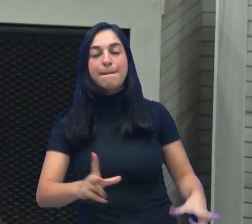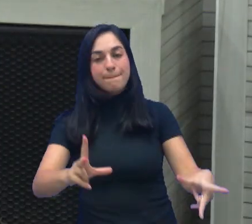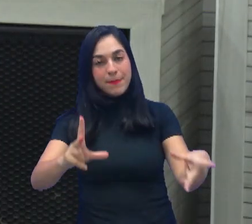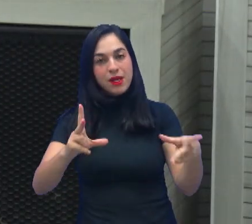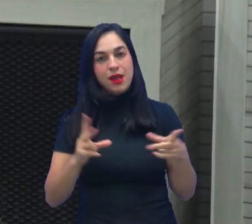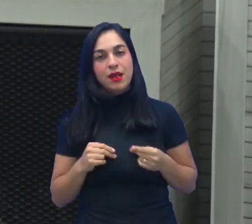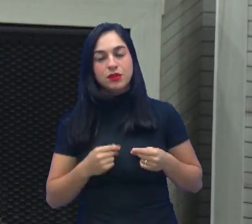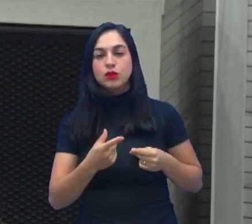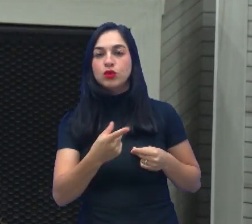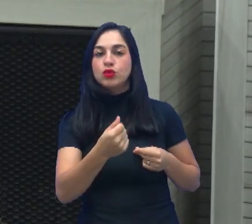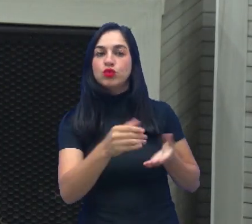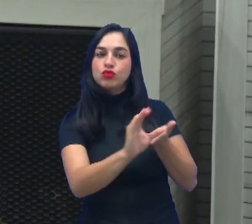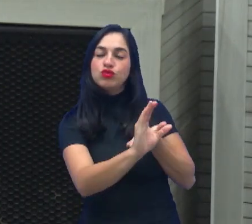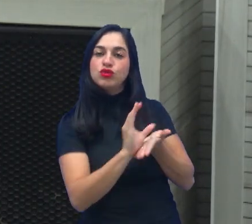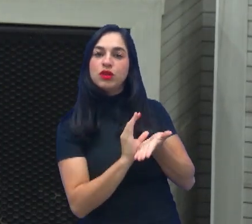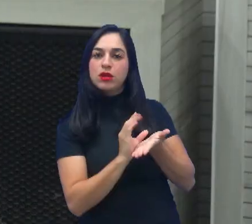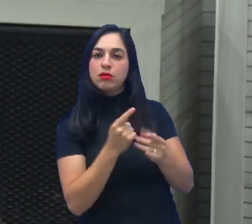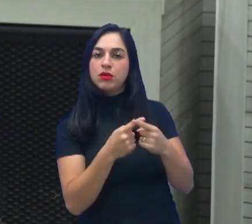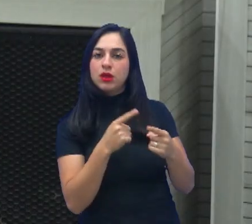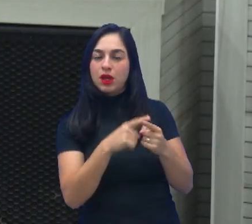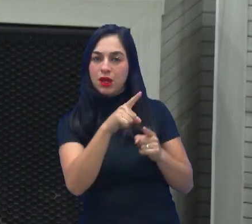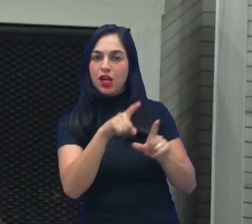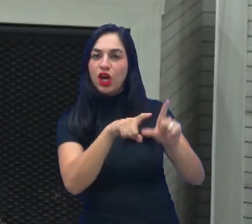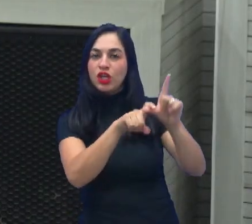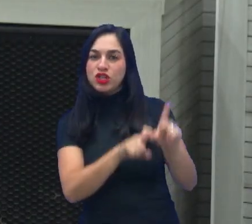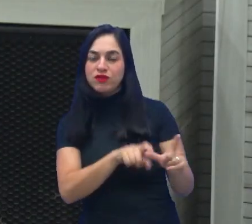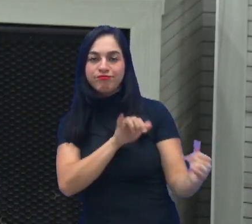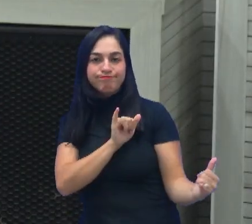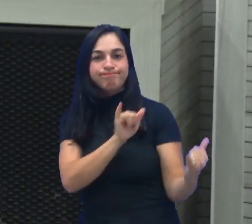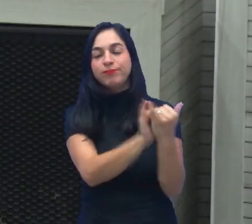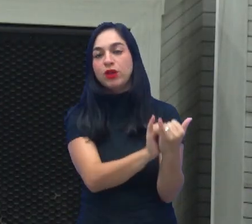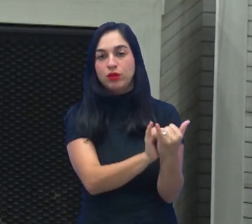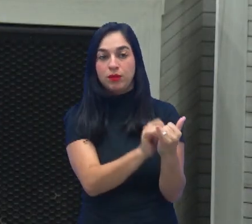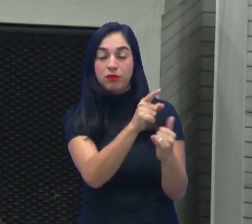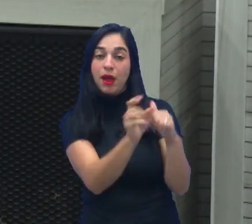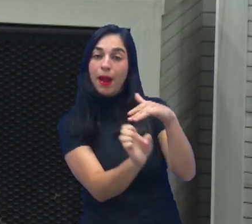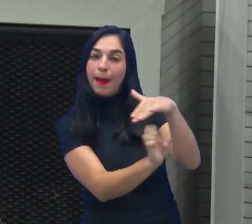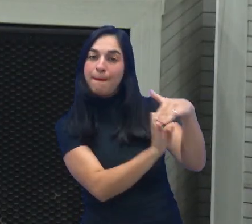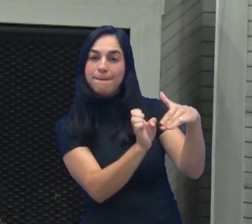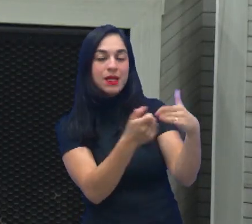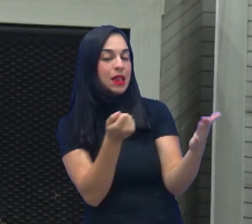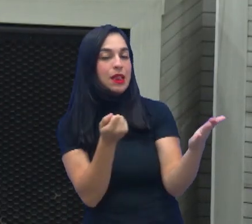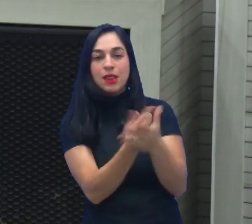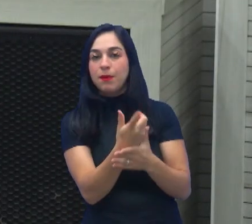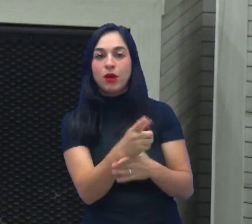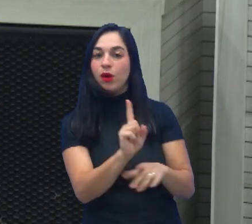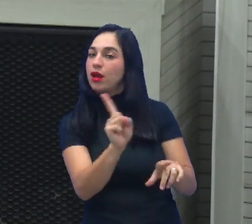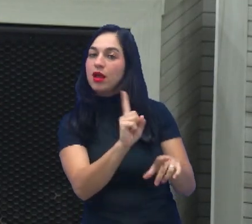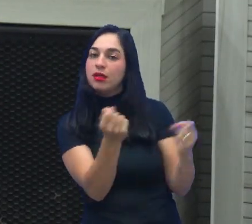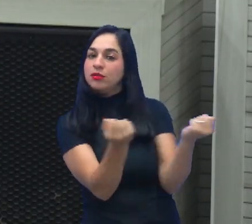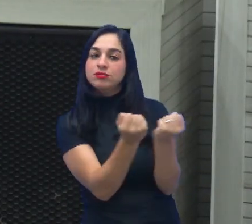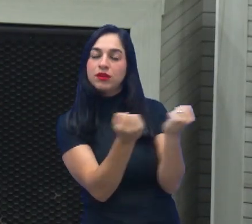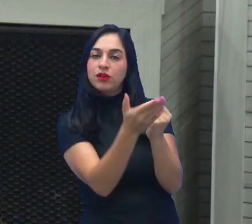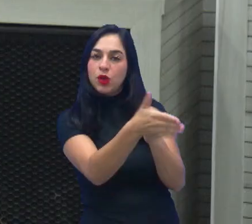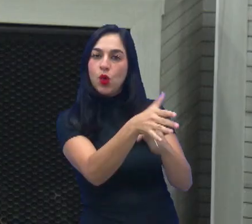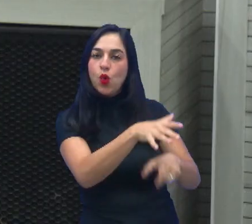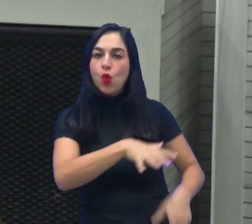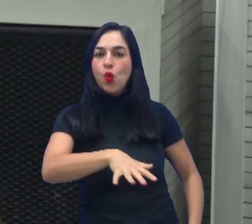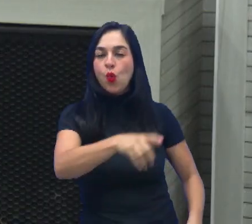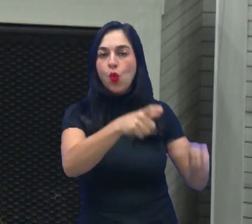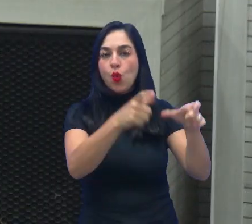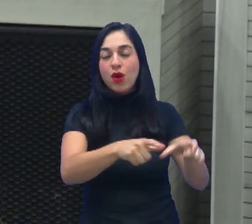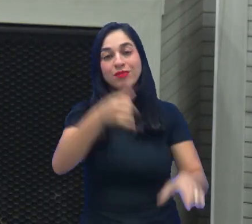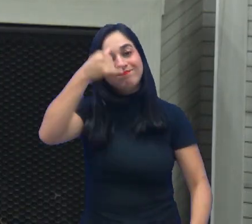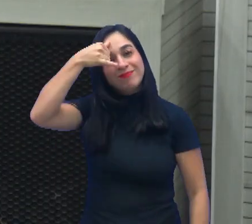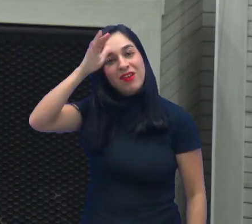foi perdoado da dívida, porque a empresa não pagou e não protegeu o terreno para evitar que houvesse outras invasões, o